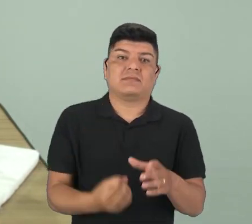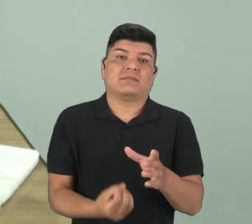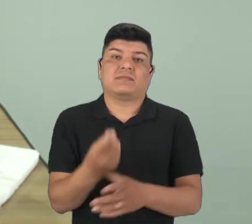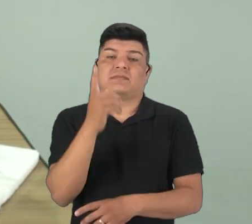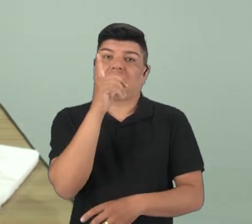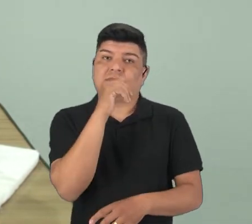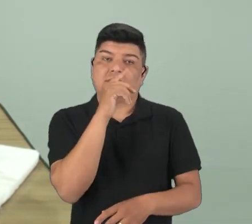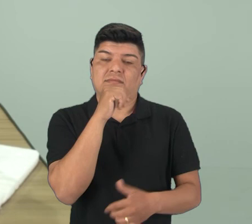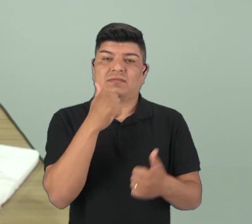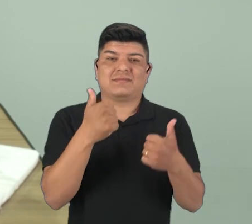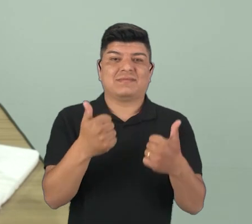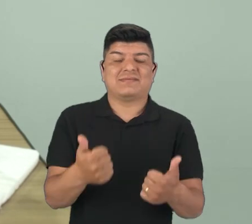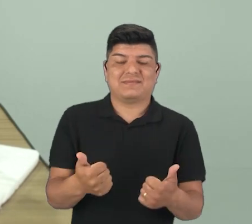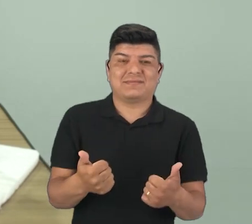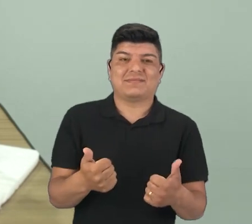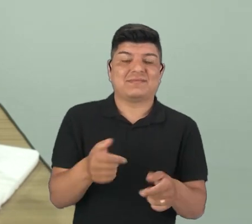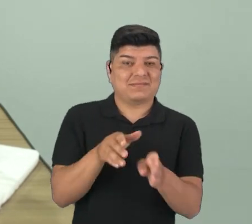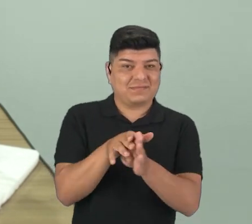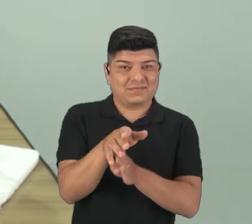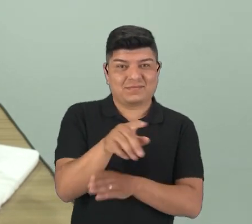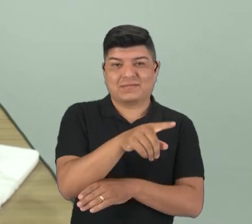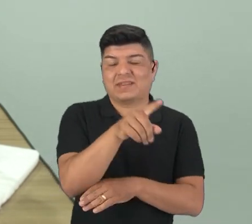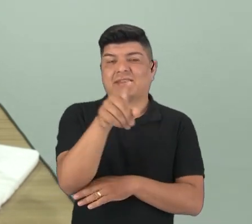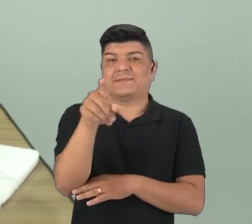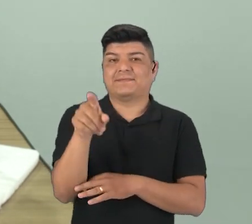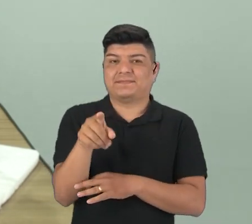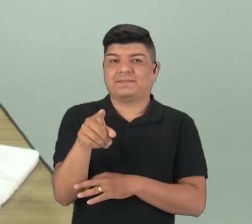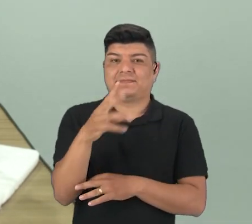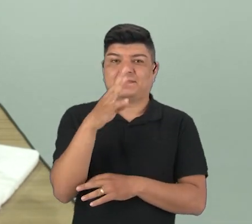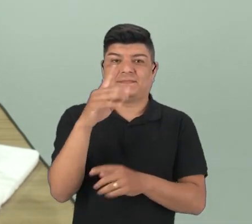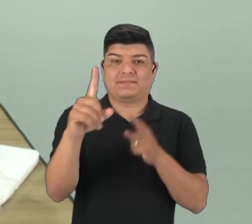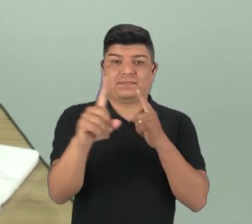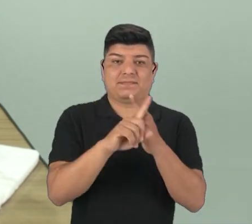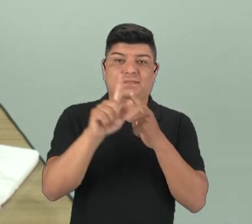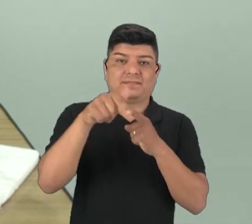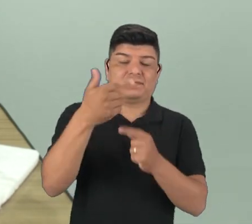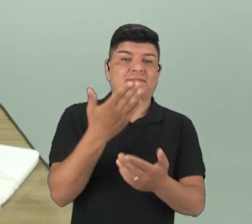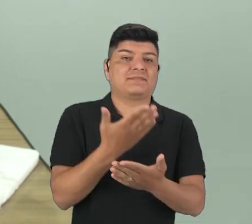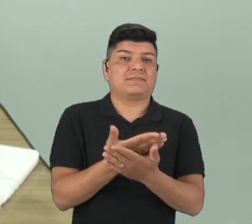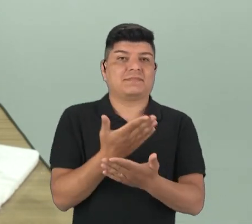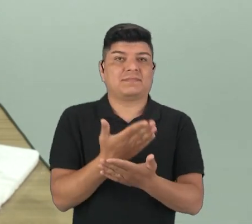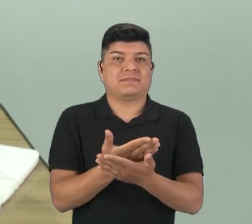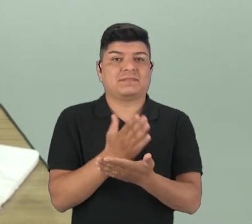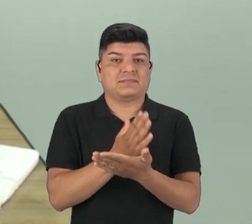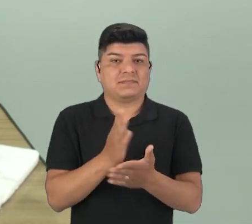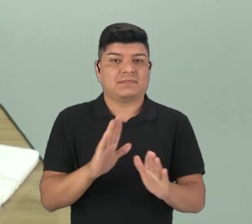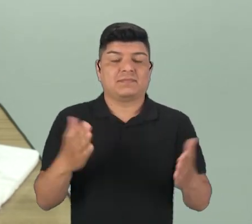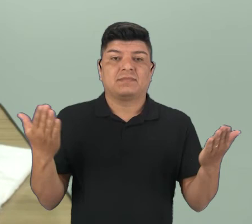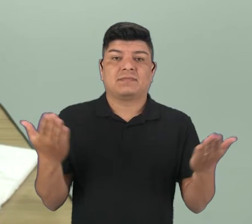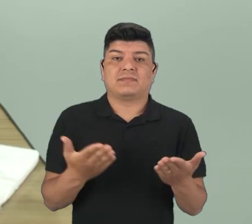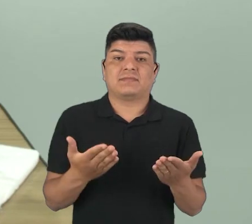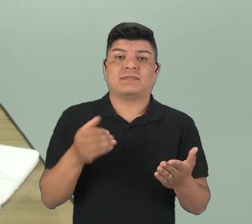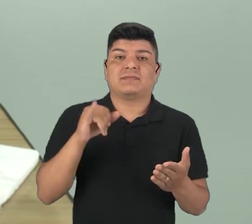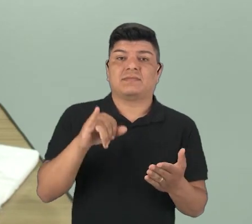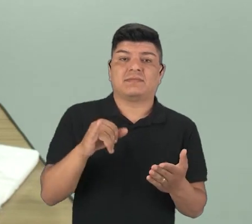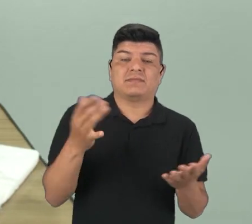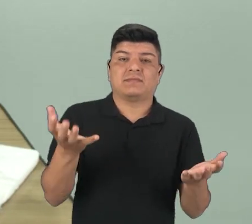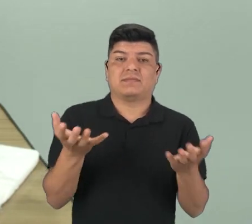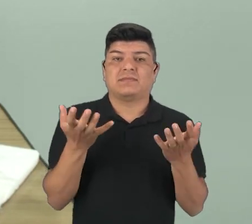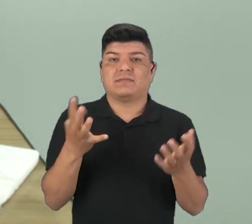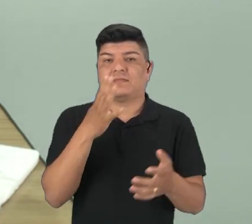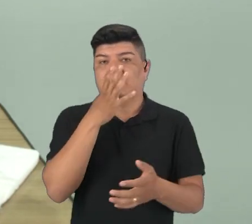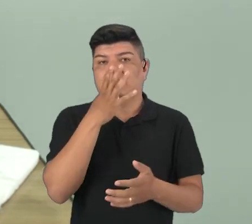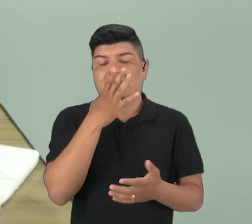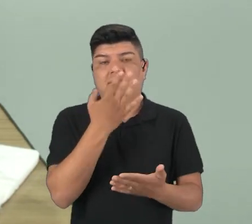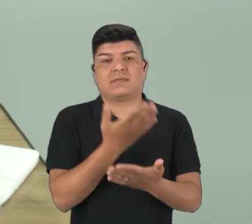água. Certinho? Fica aí a dica para você. Te vejo numa próxima aula, nós terminamos por aqui. E se você quiser